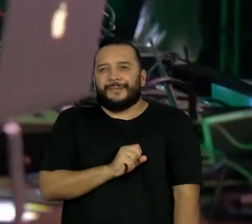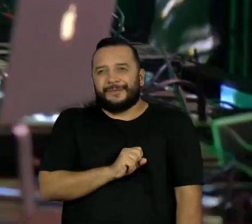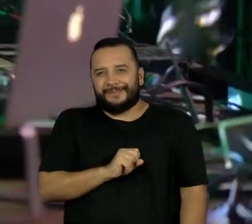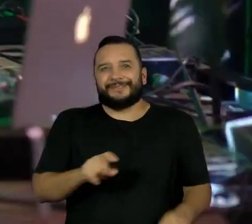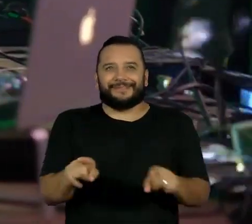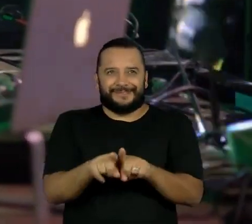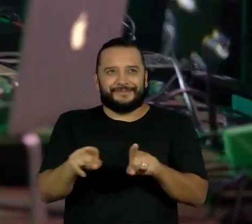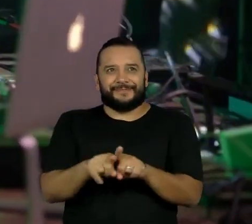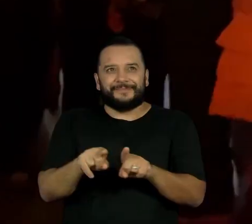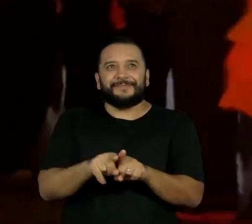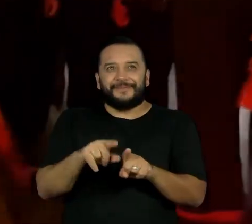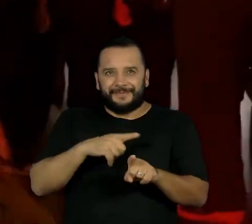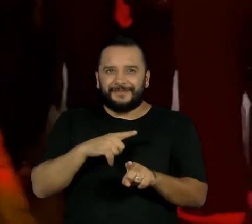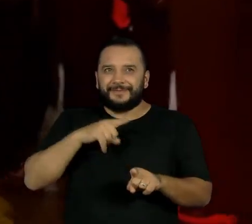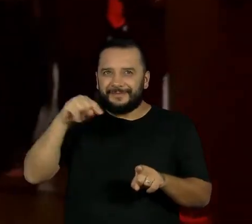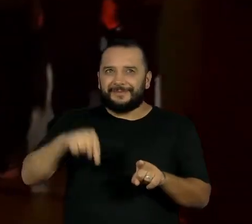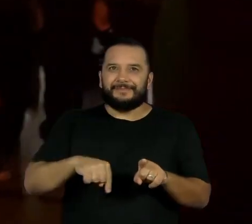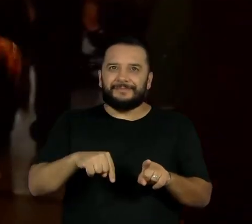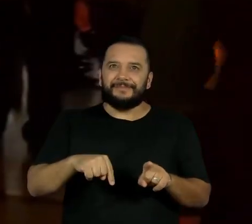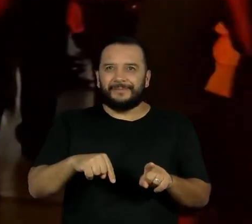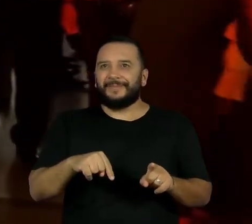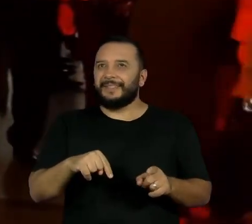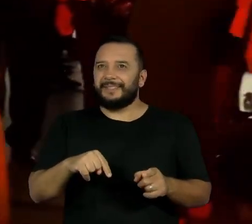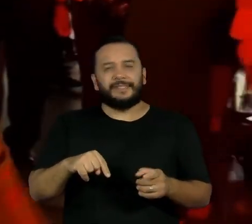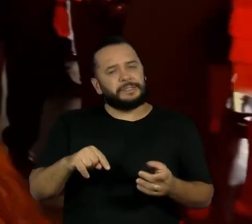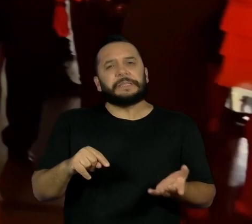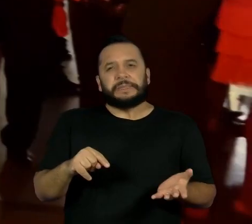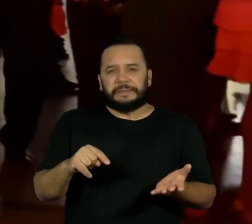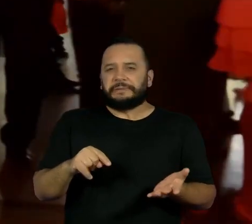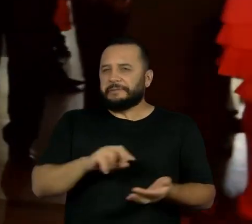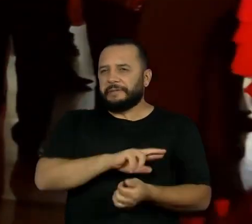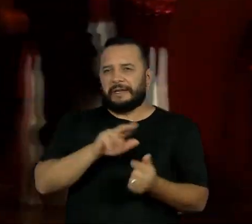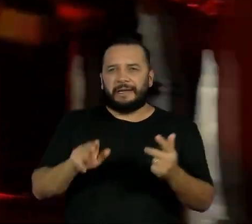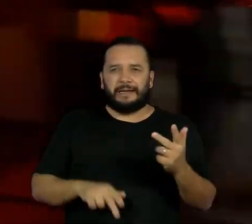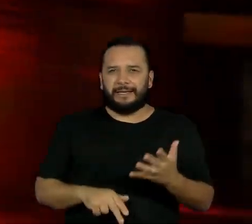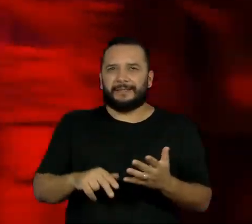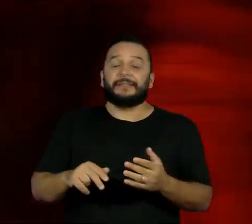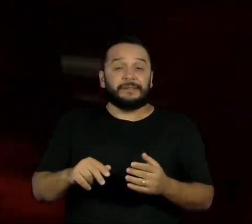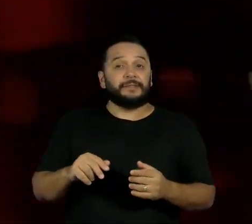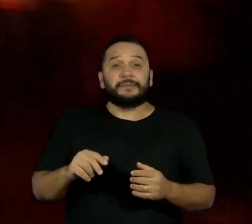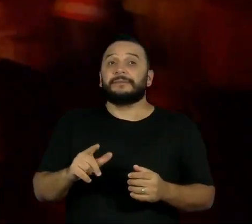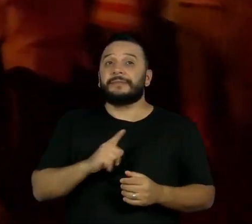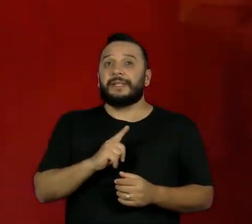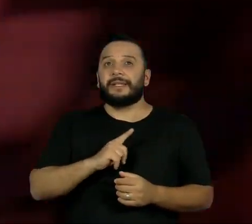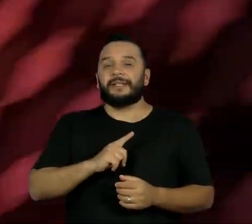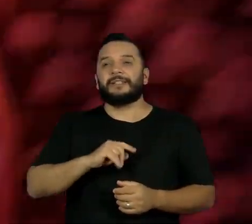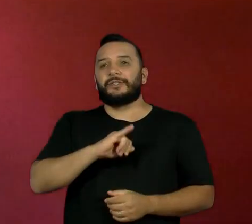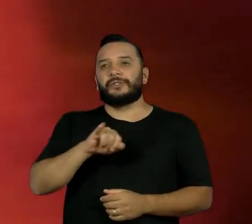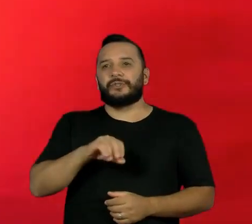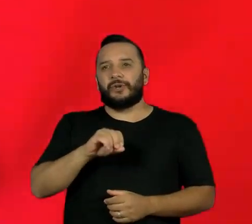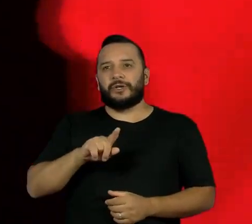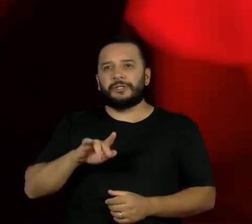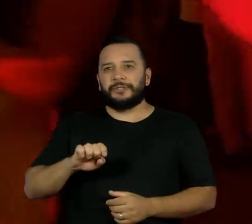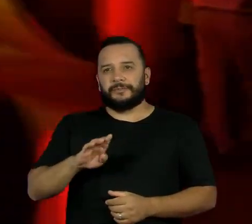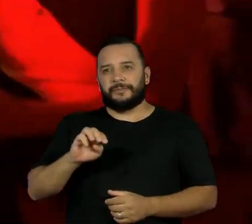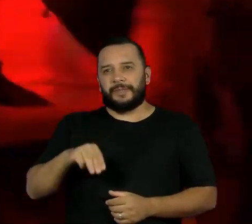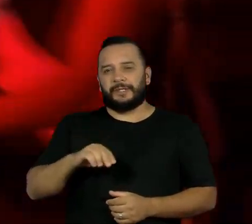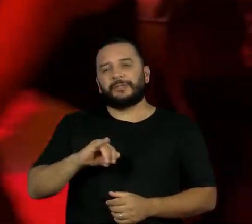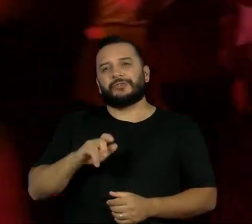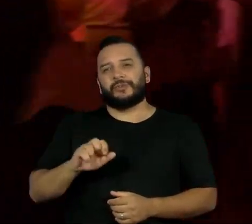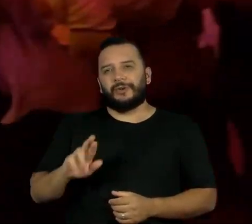também, a gente discoteca aqui. Não pode faltar aqui, senão eu tomo um puxão de orelha no final. Jorge Ben.